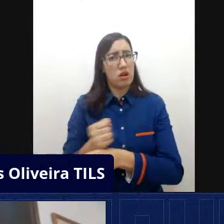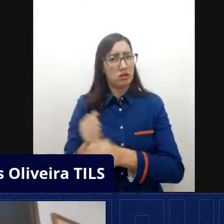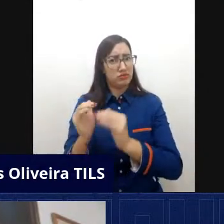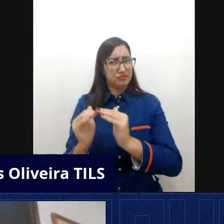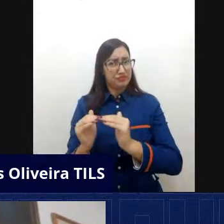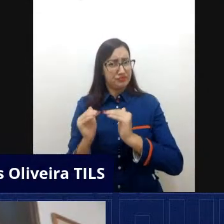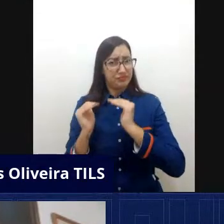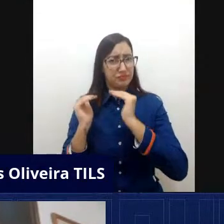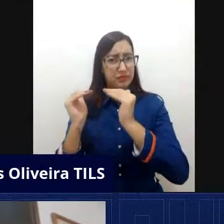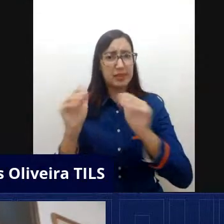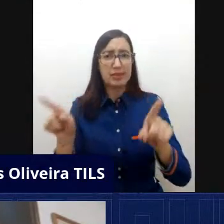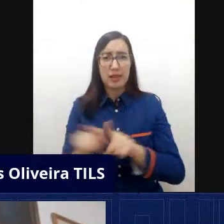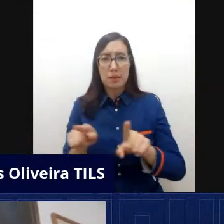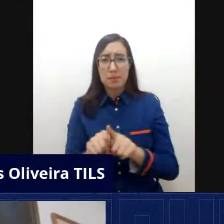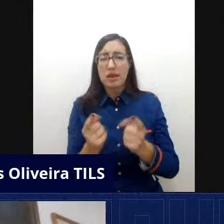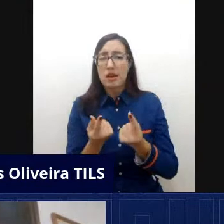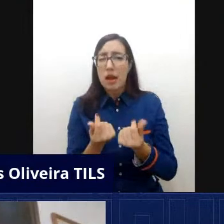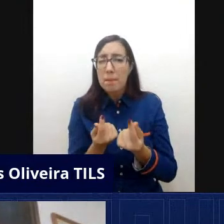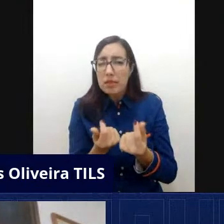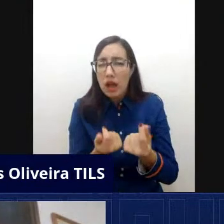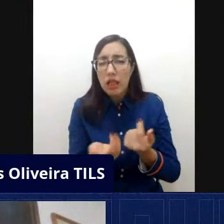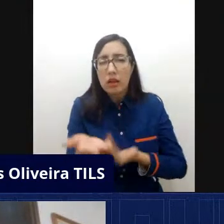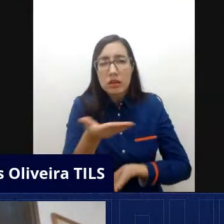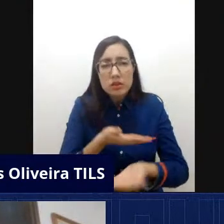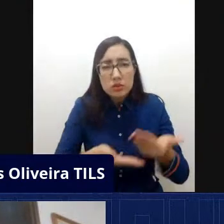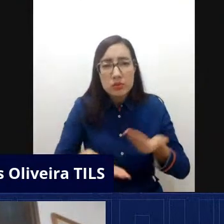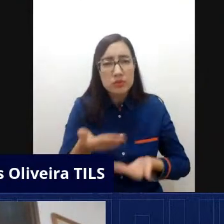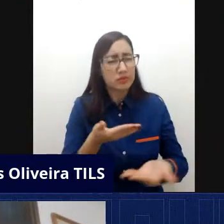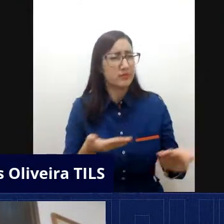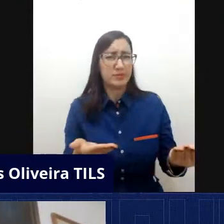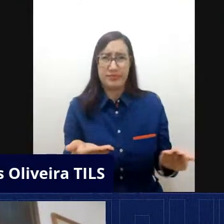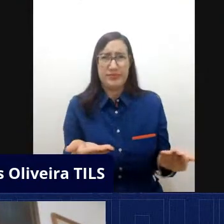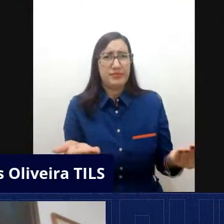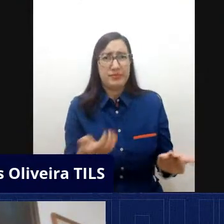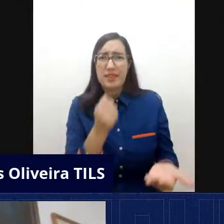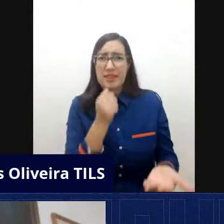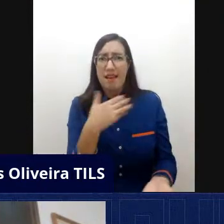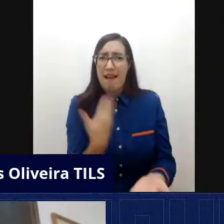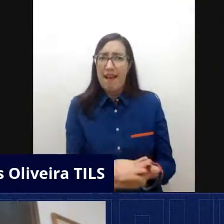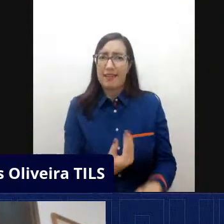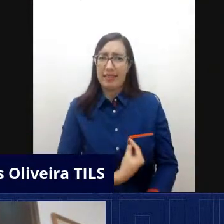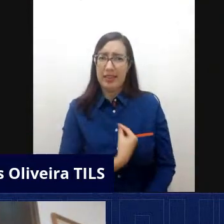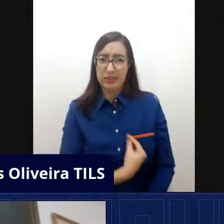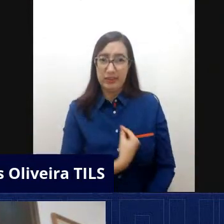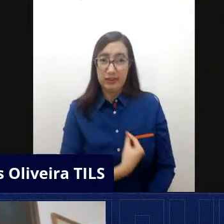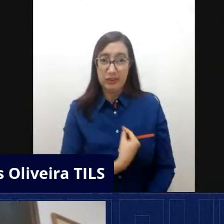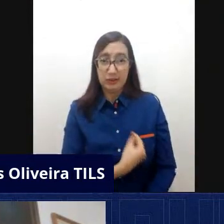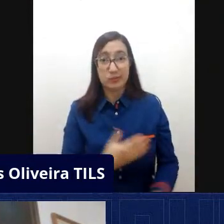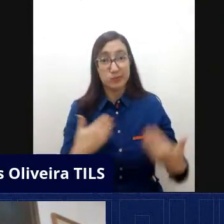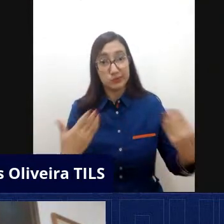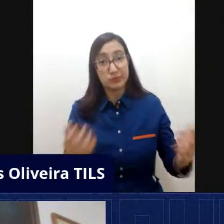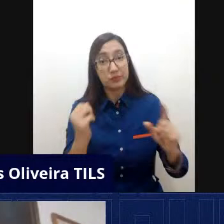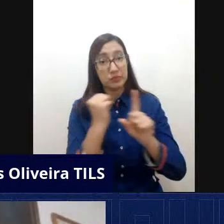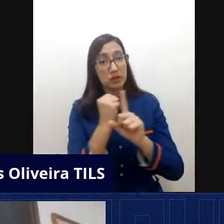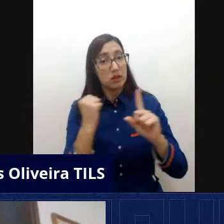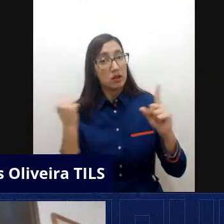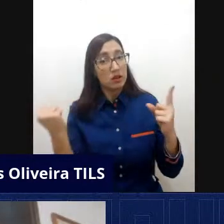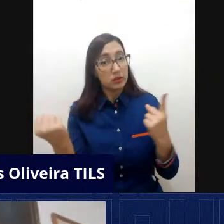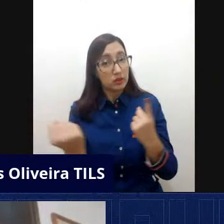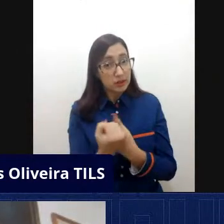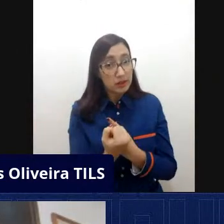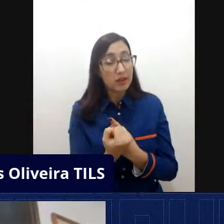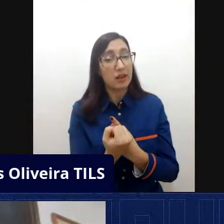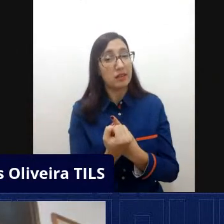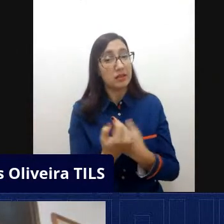gente precisa tratar disso como uma questão da sociedade, né? Isso não é uma questão do casal, isso não é